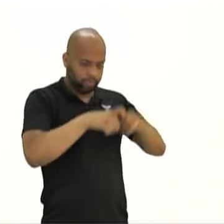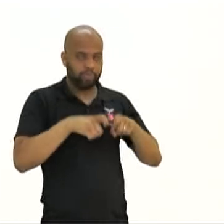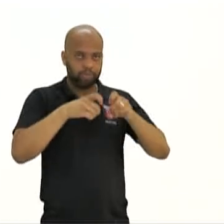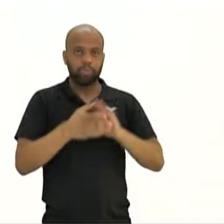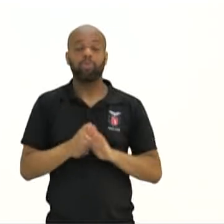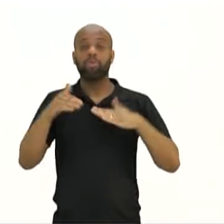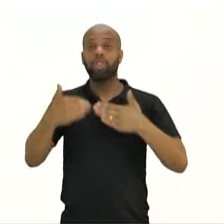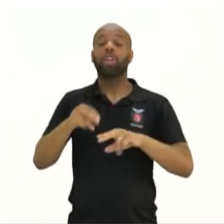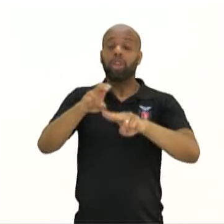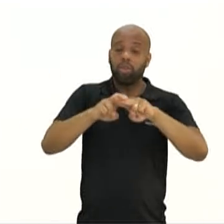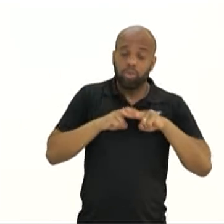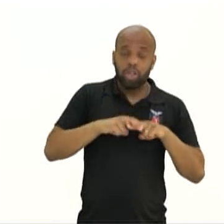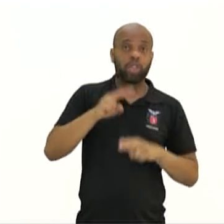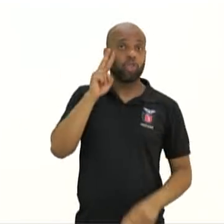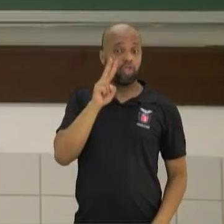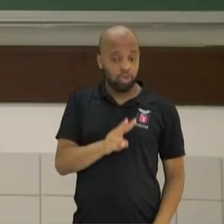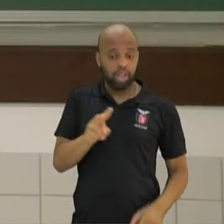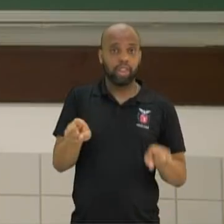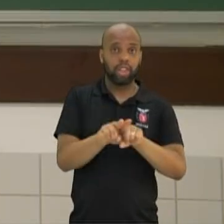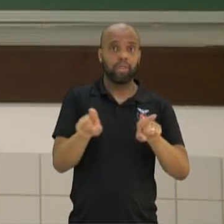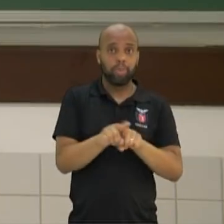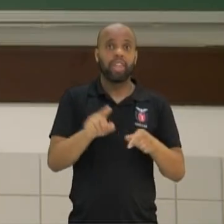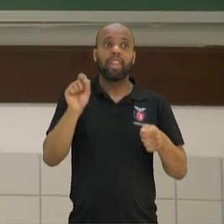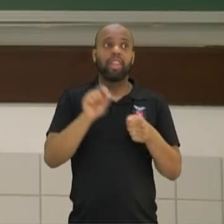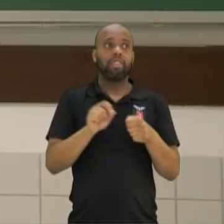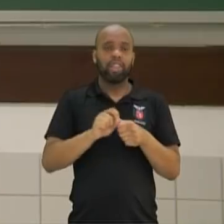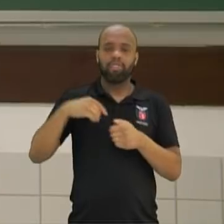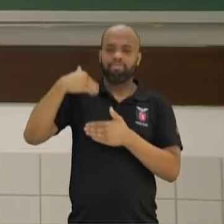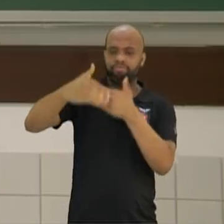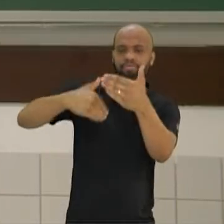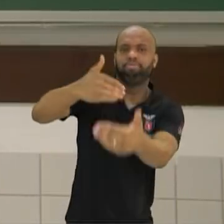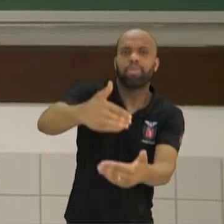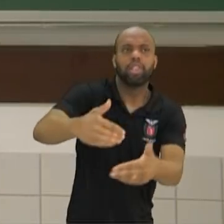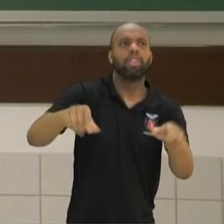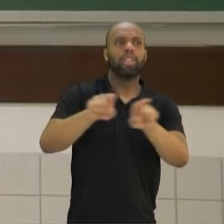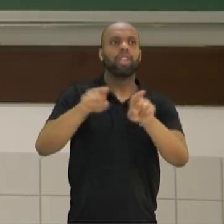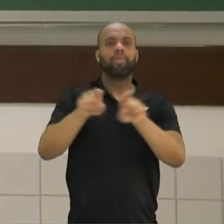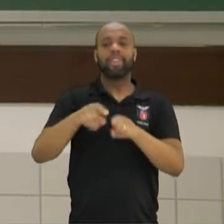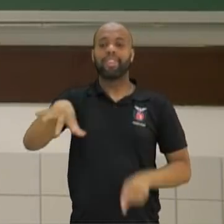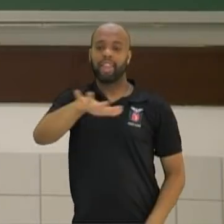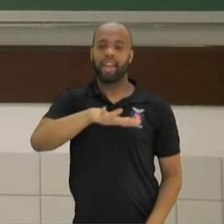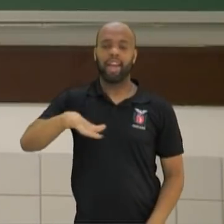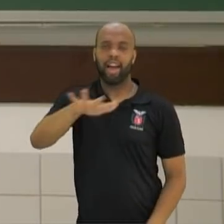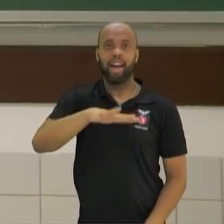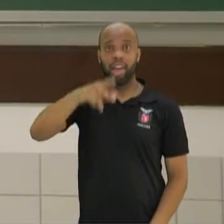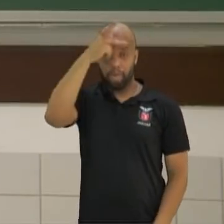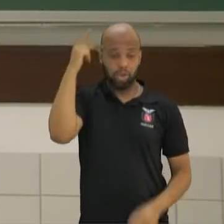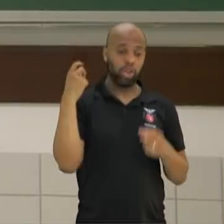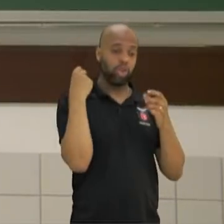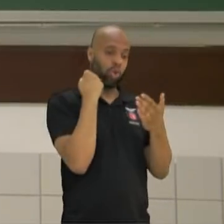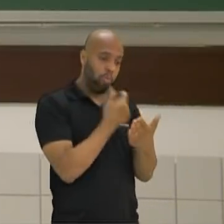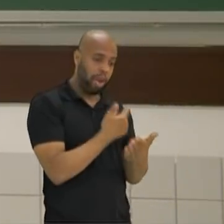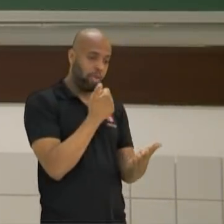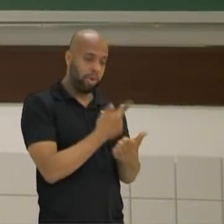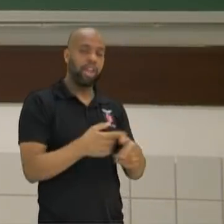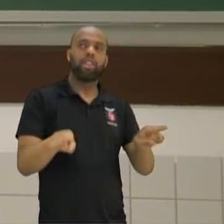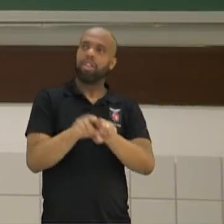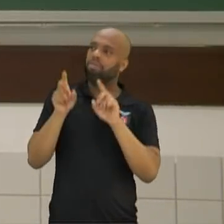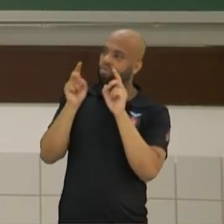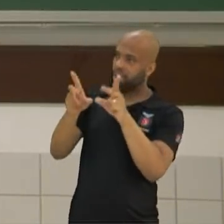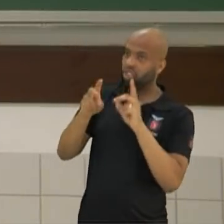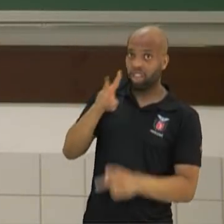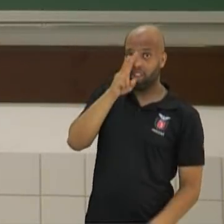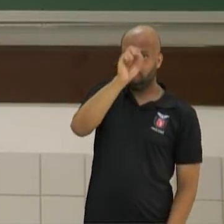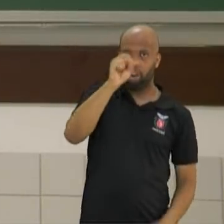isso, logicamente, a gente observa que criou-se gradativamente um mercado consumidor cada vez mais forte em